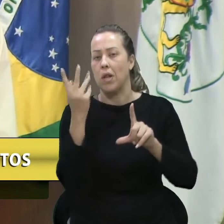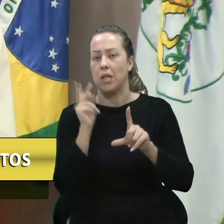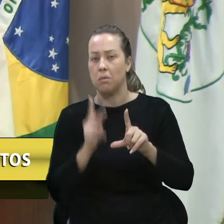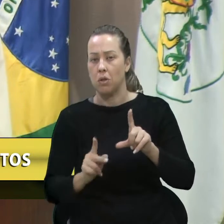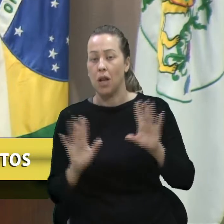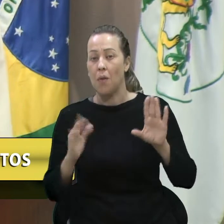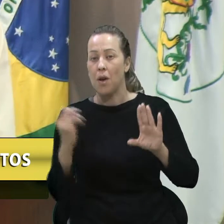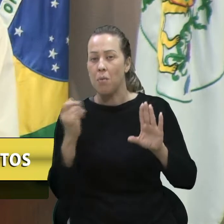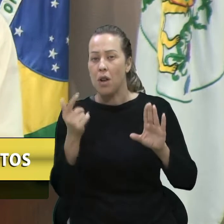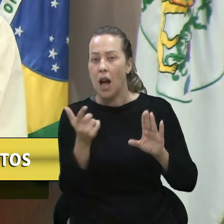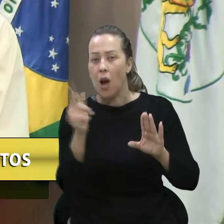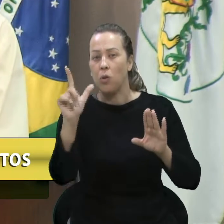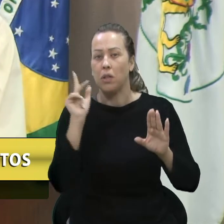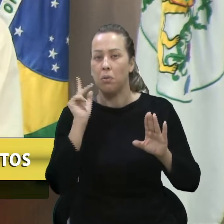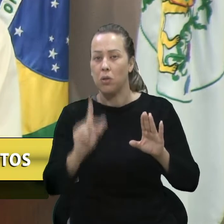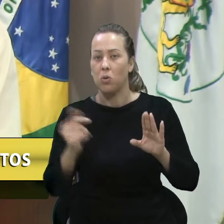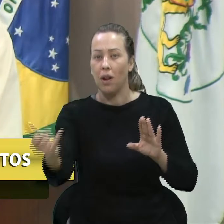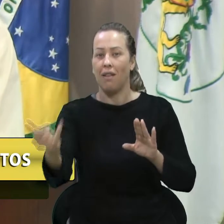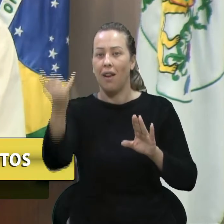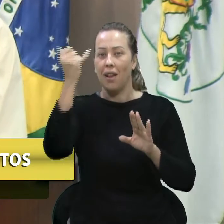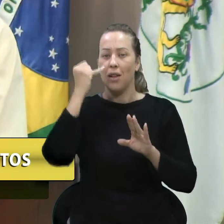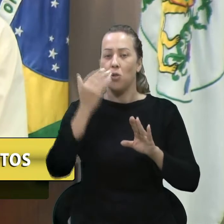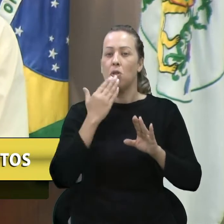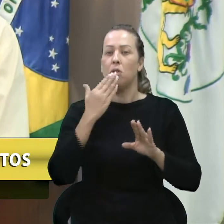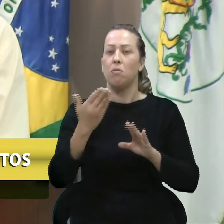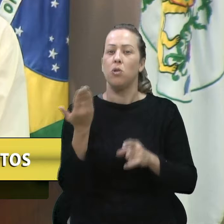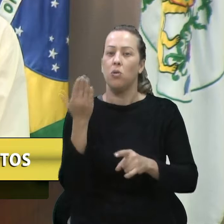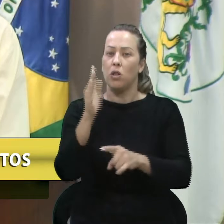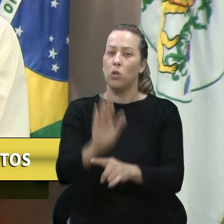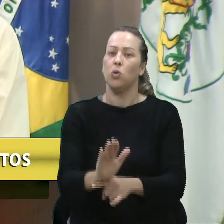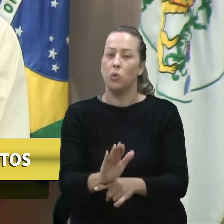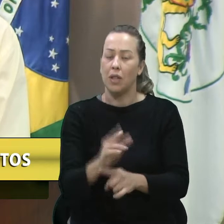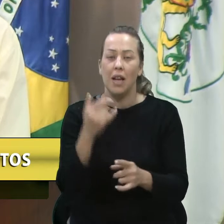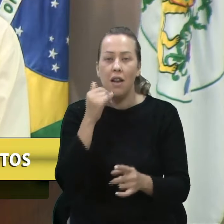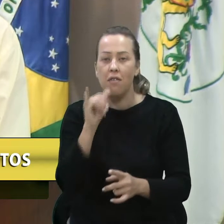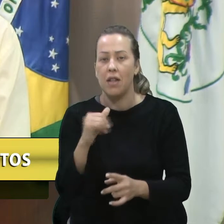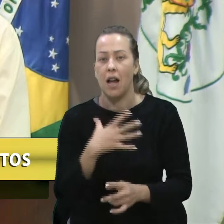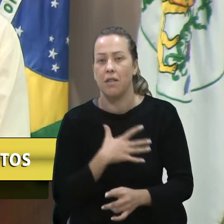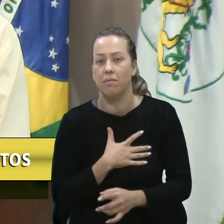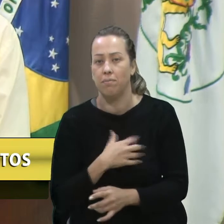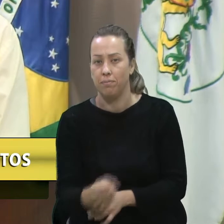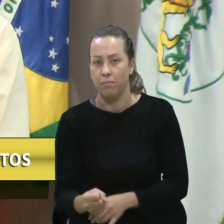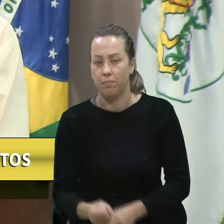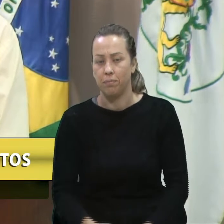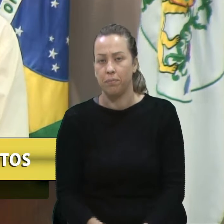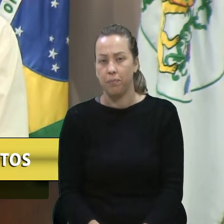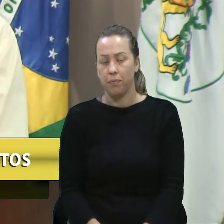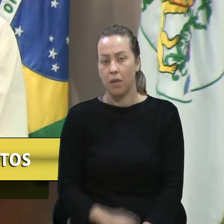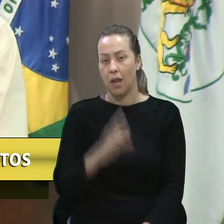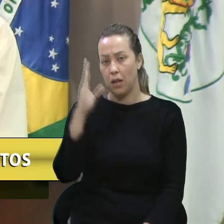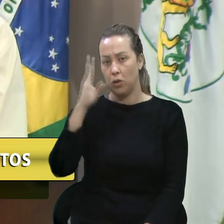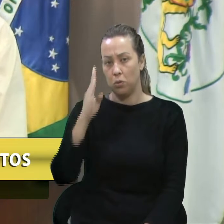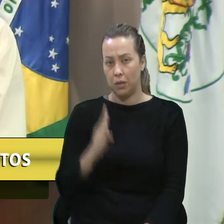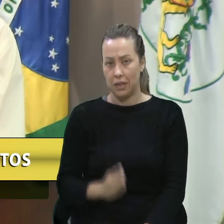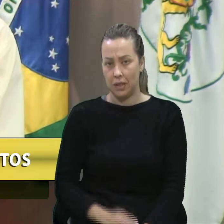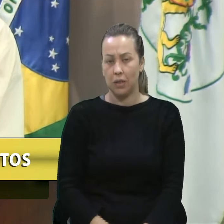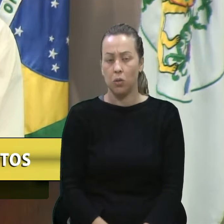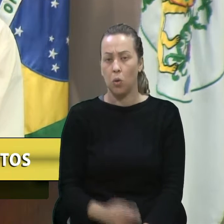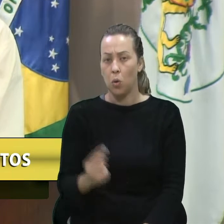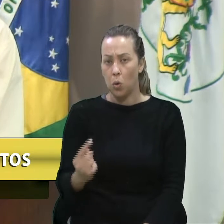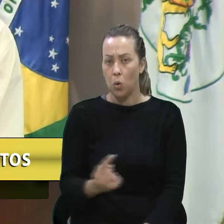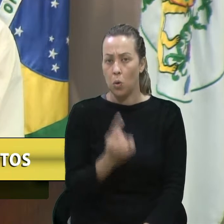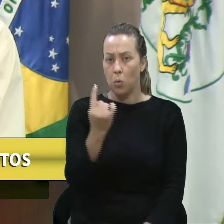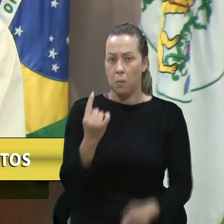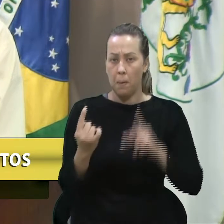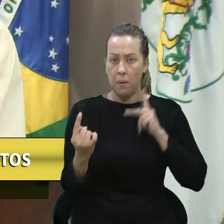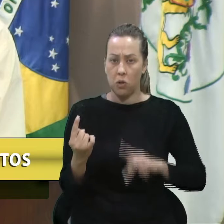outro lado da linha e está precisando de um auxílio, de uma mão. No Brasil, uma pessoa